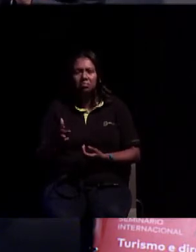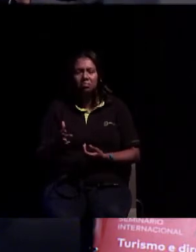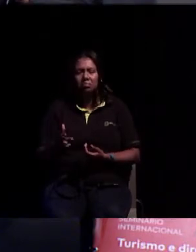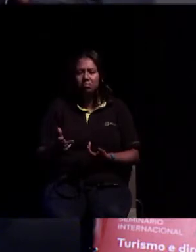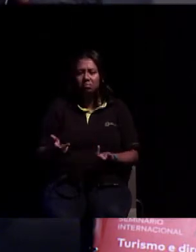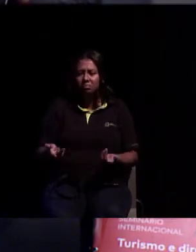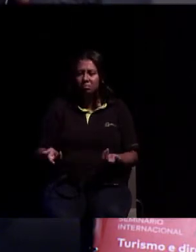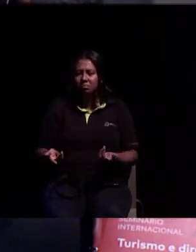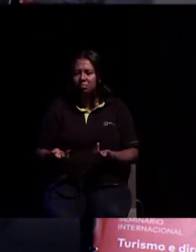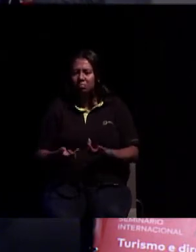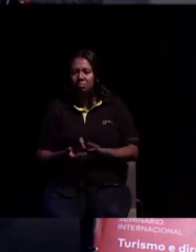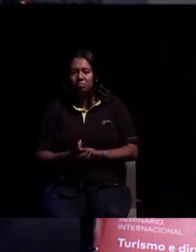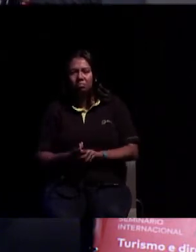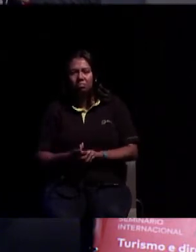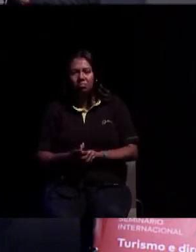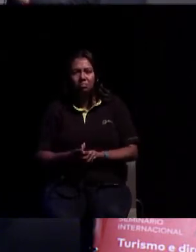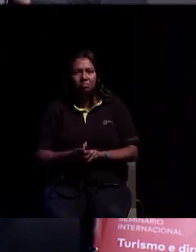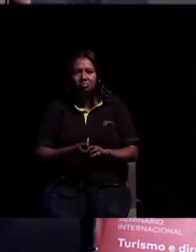linguagem